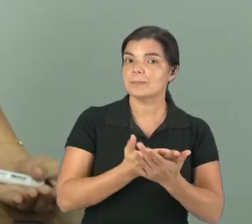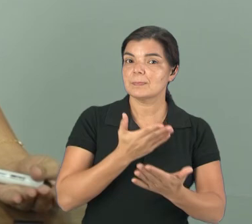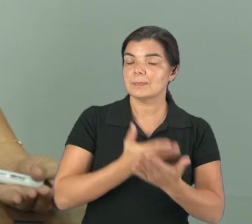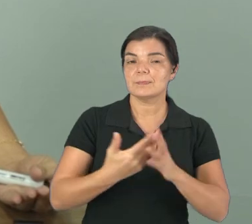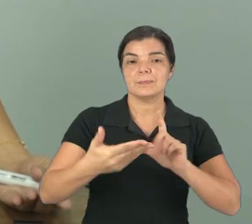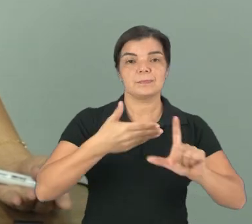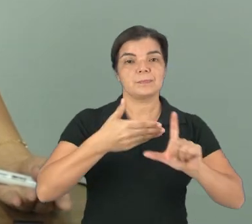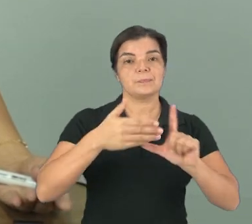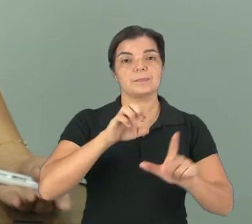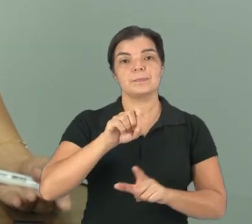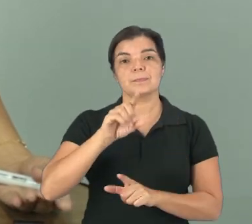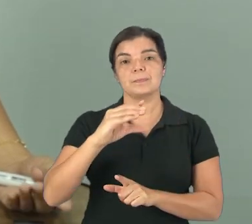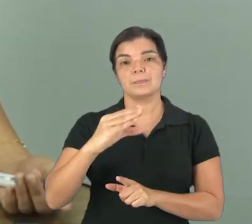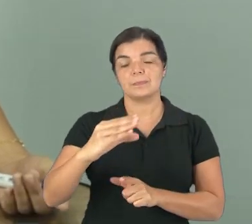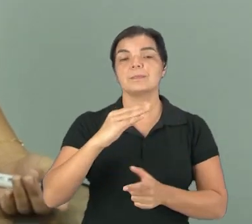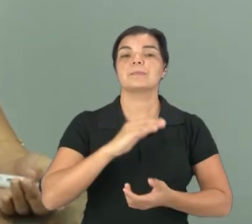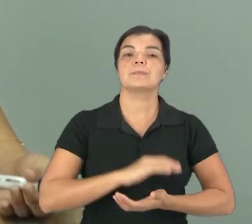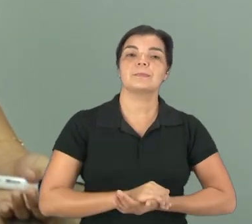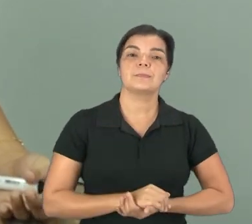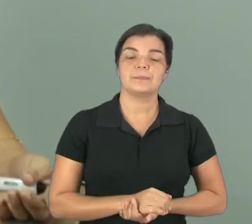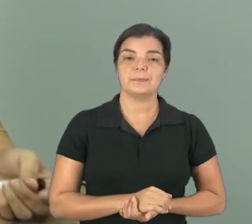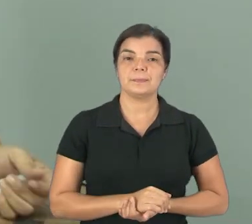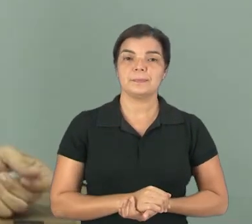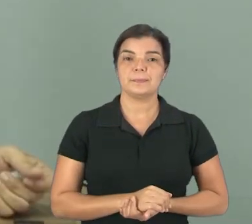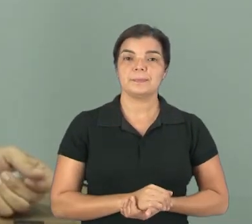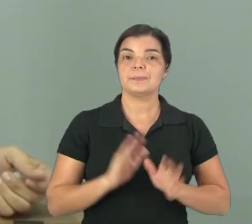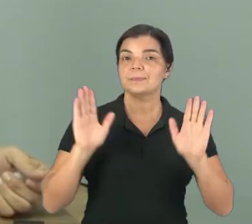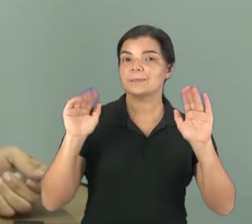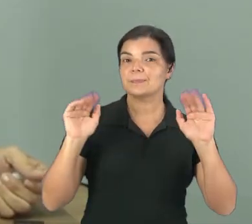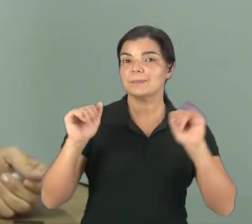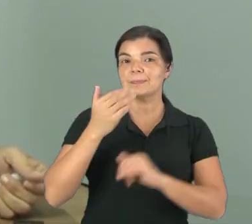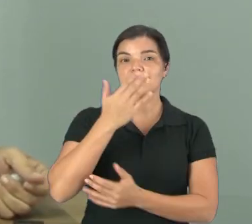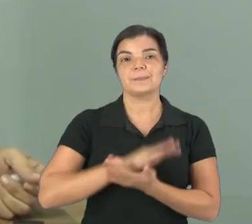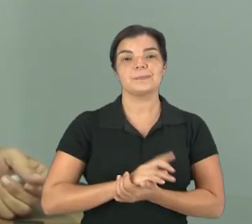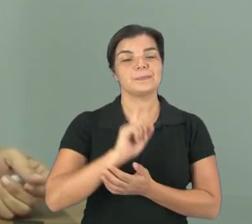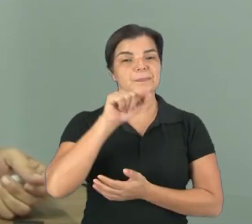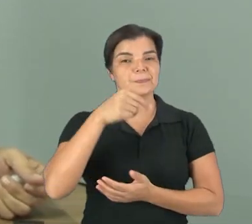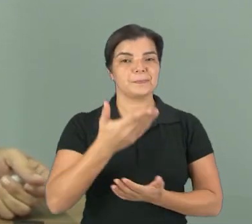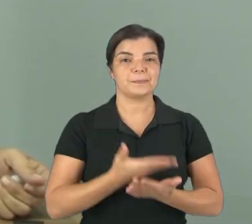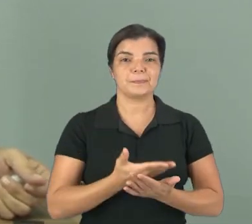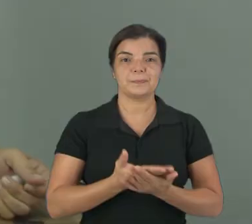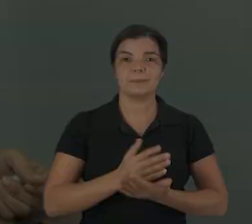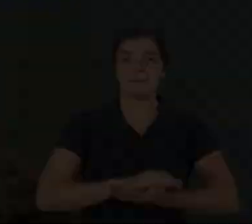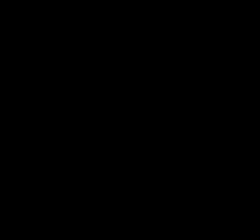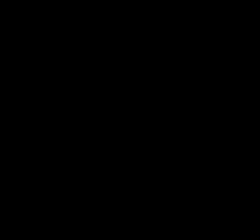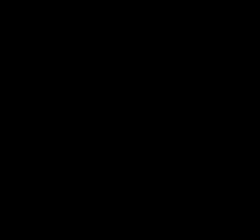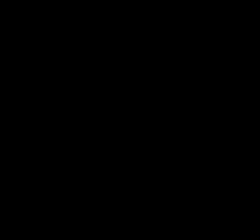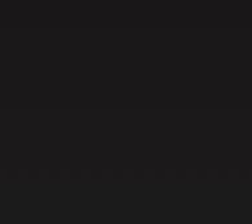estudando, acessando a essa e outras aulas na nossa plataforma Eduque. Tchau, tchau e até mais!